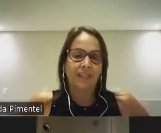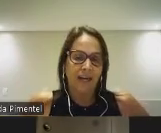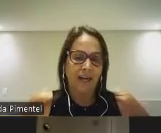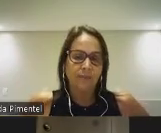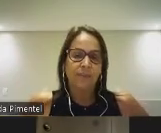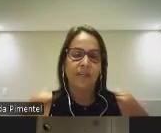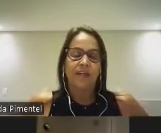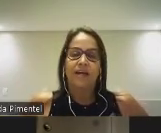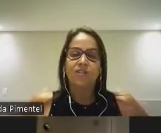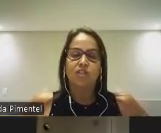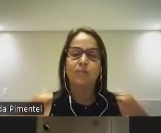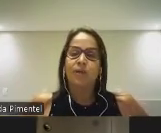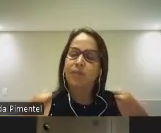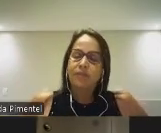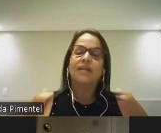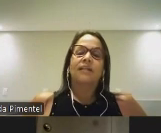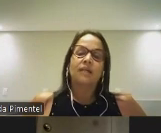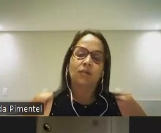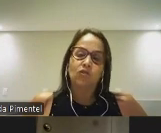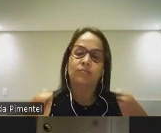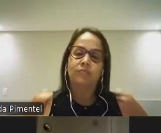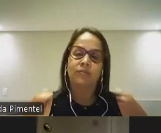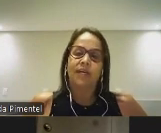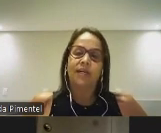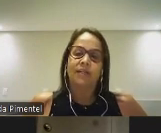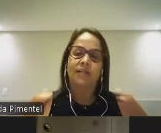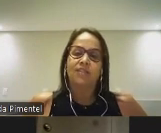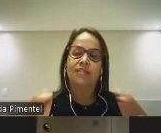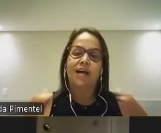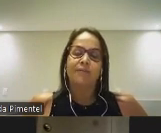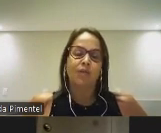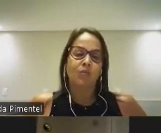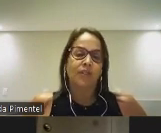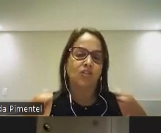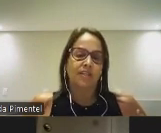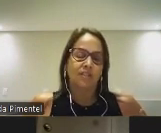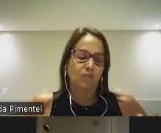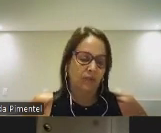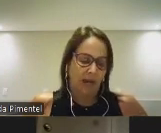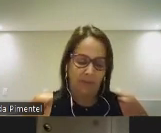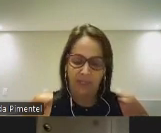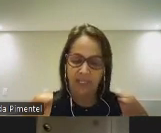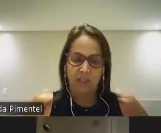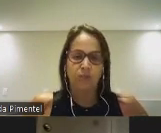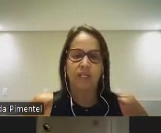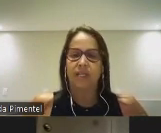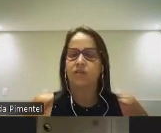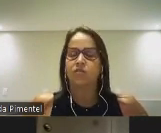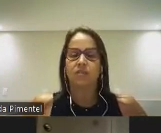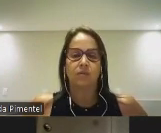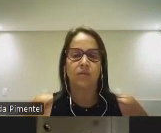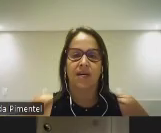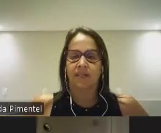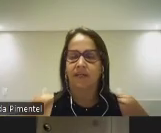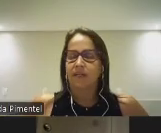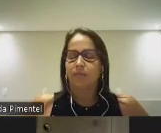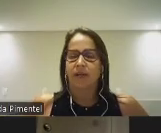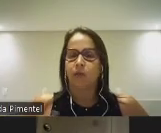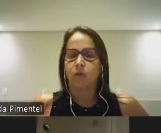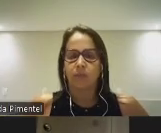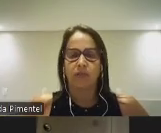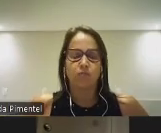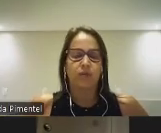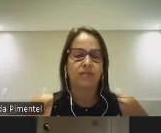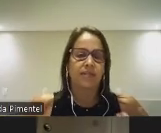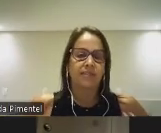ter que tentar agir para minimizar danos, né? E a gente sabe que a maioria dessas medicações que são usadas